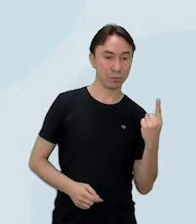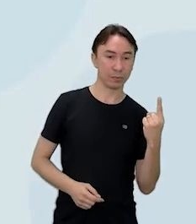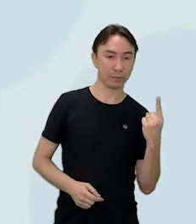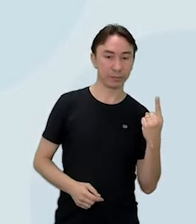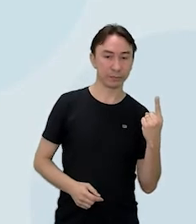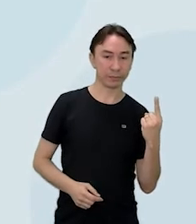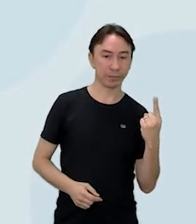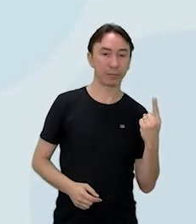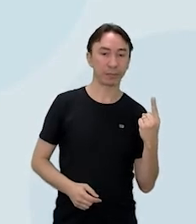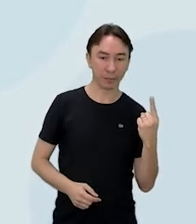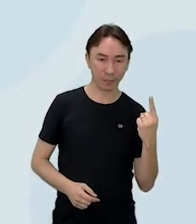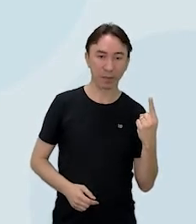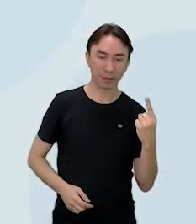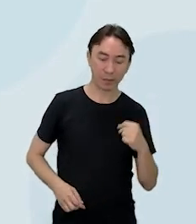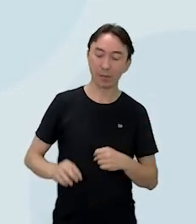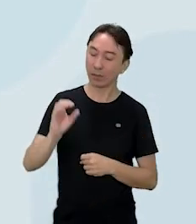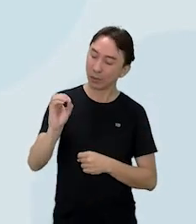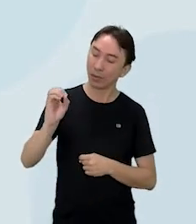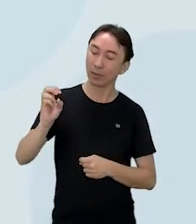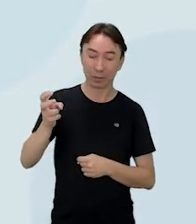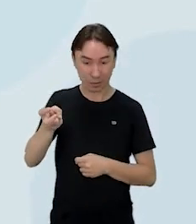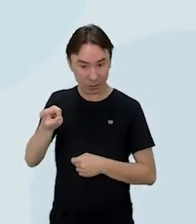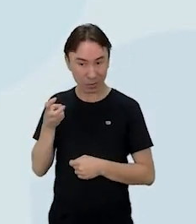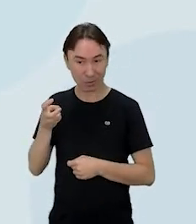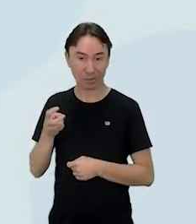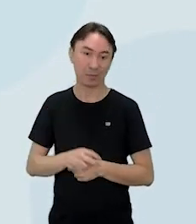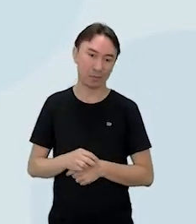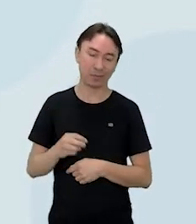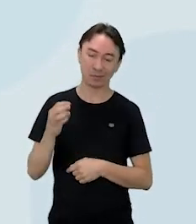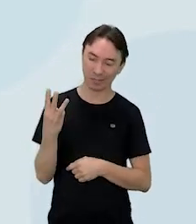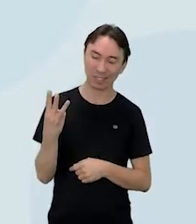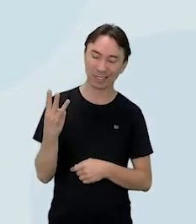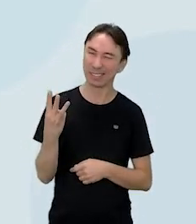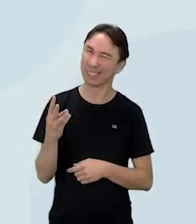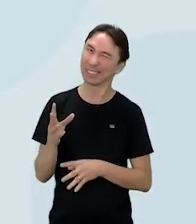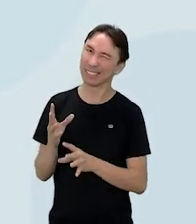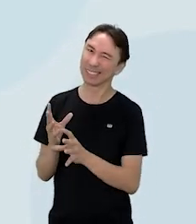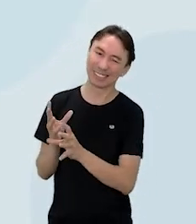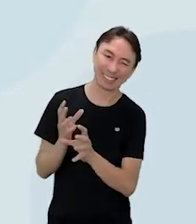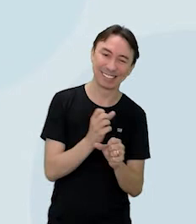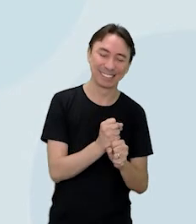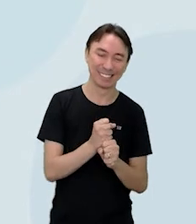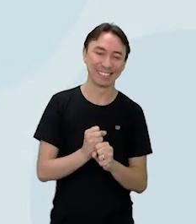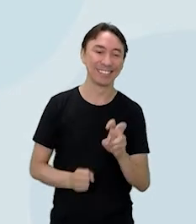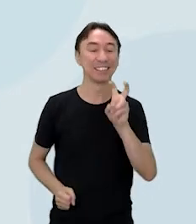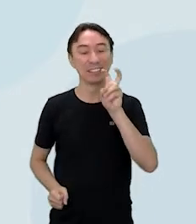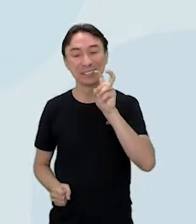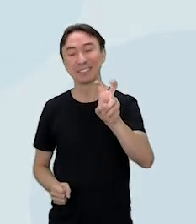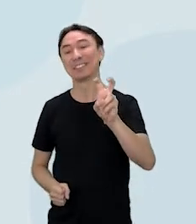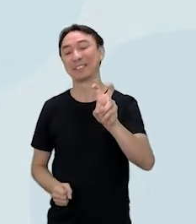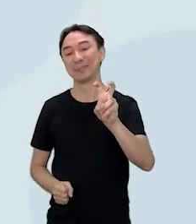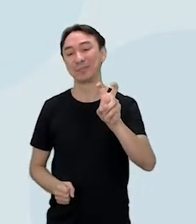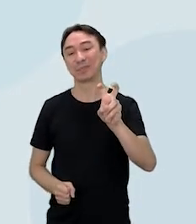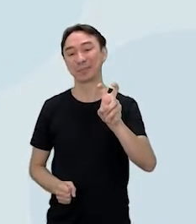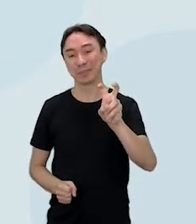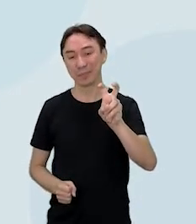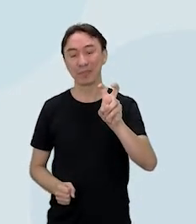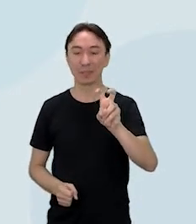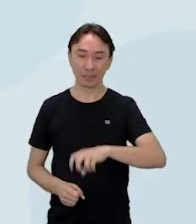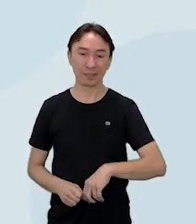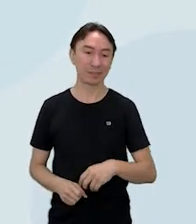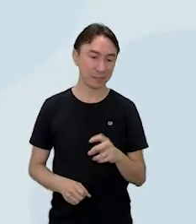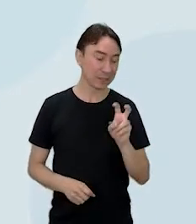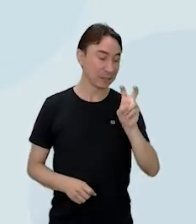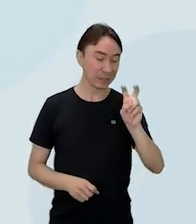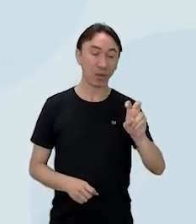5, né? 5 de oxigênio. Já não estou enxergando essas coisas. Três de